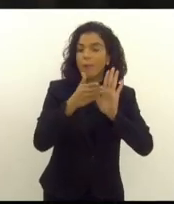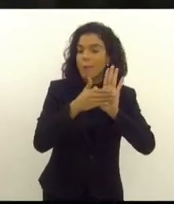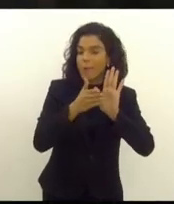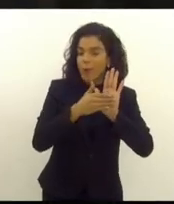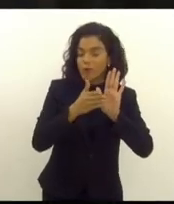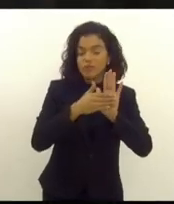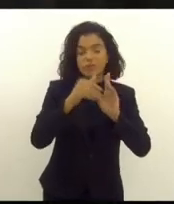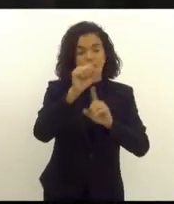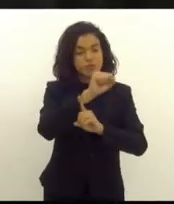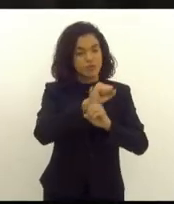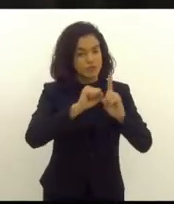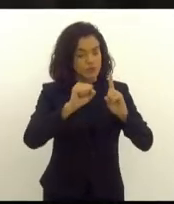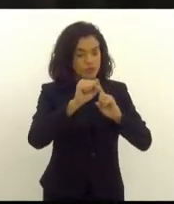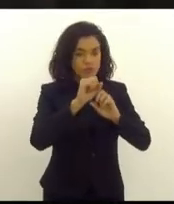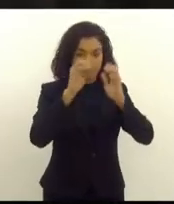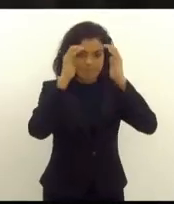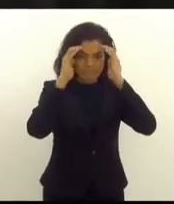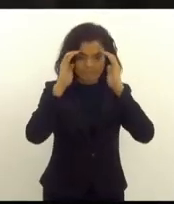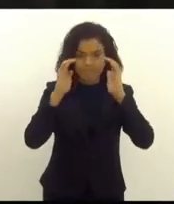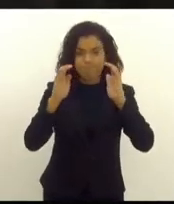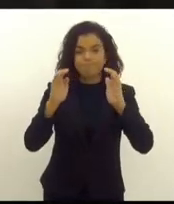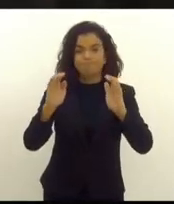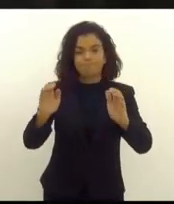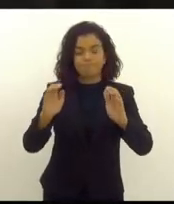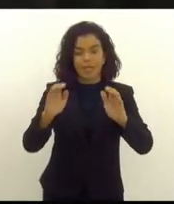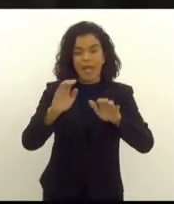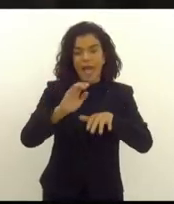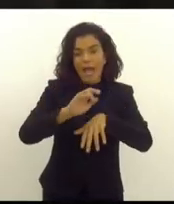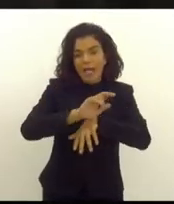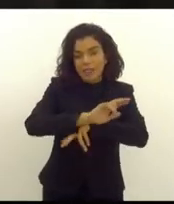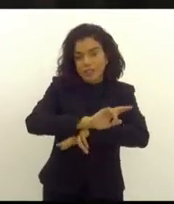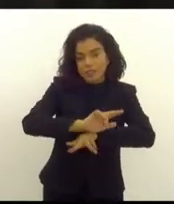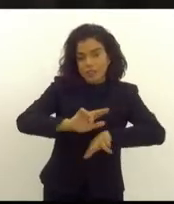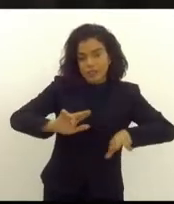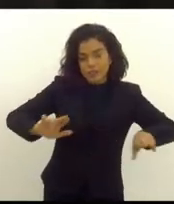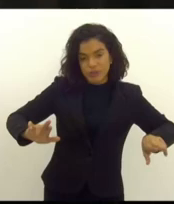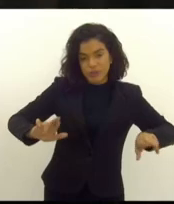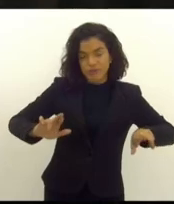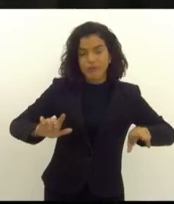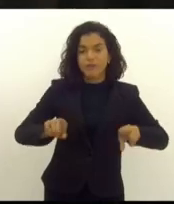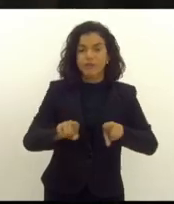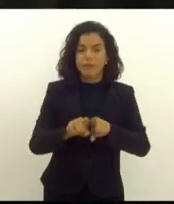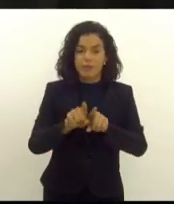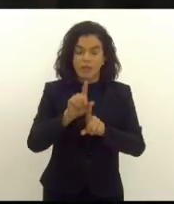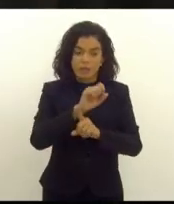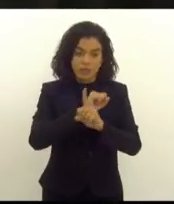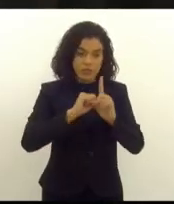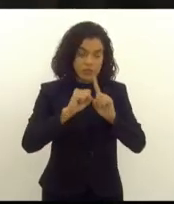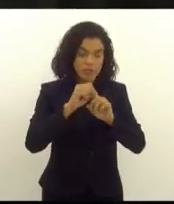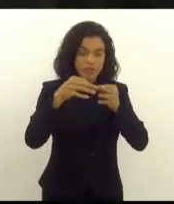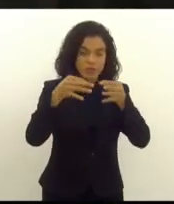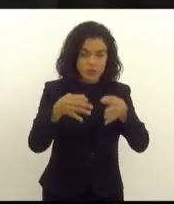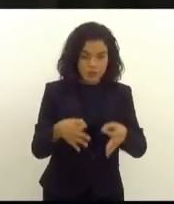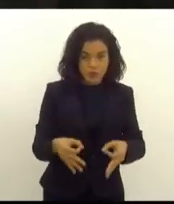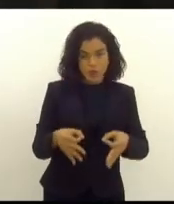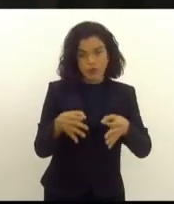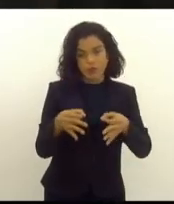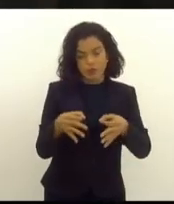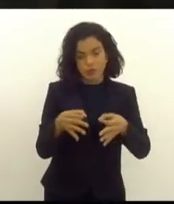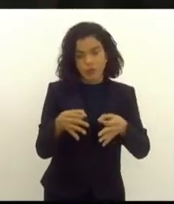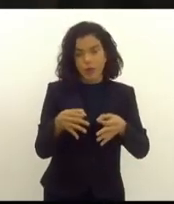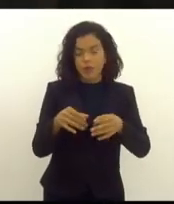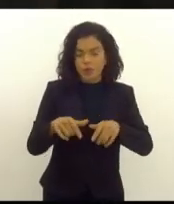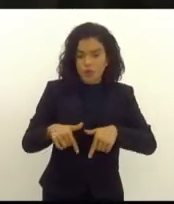de sociedade que respeita as diferenças e socialmente justa em um grande